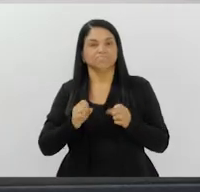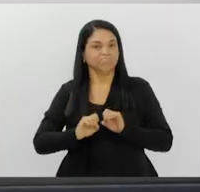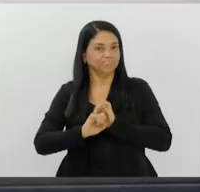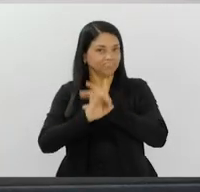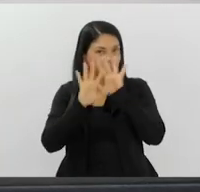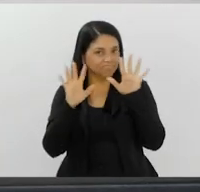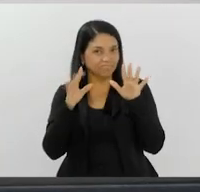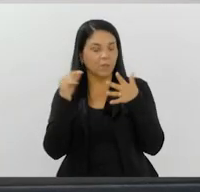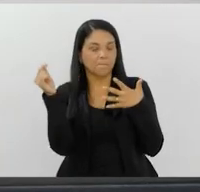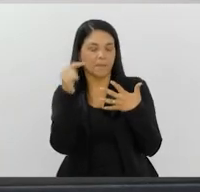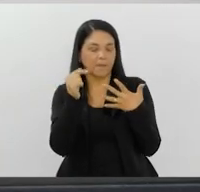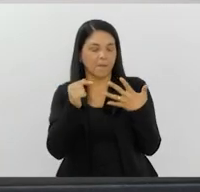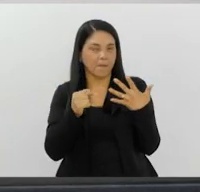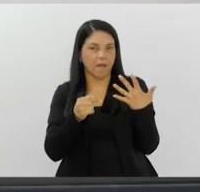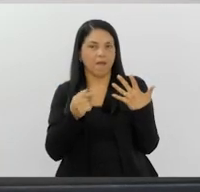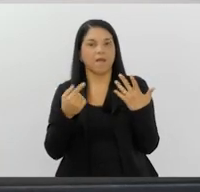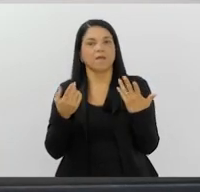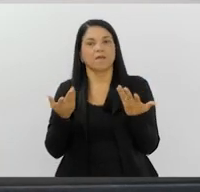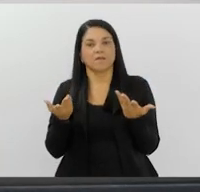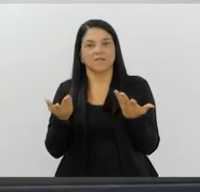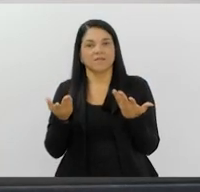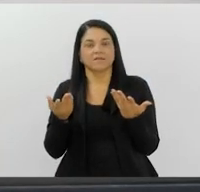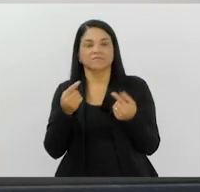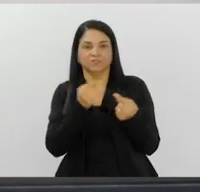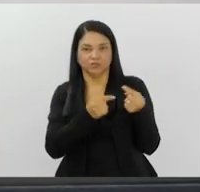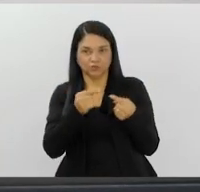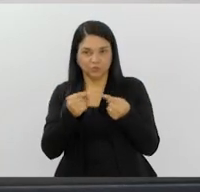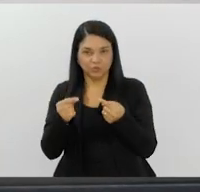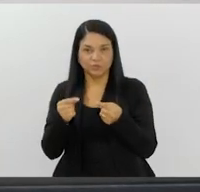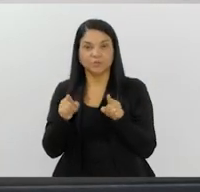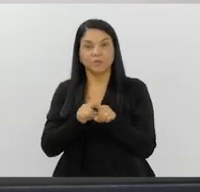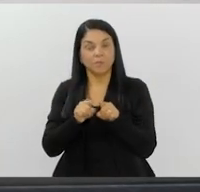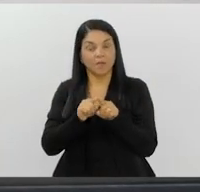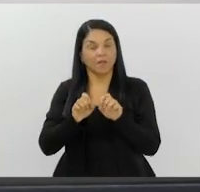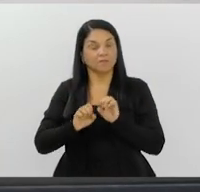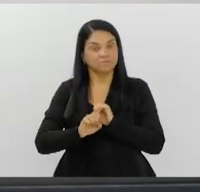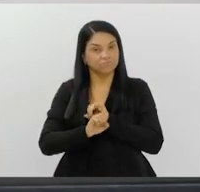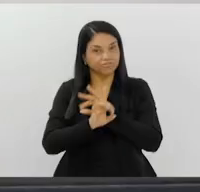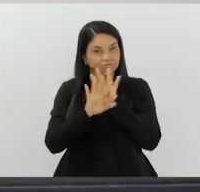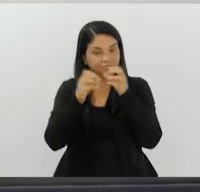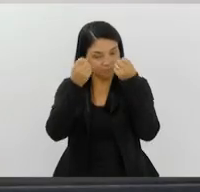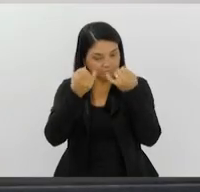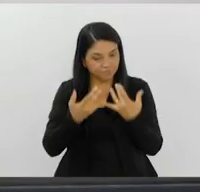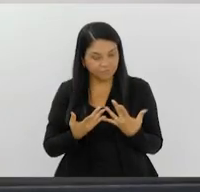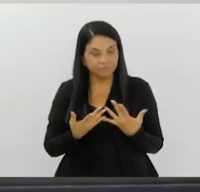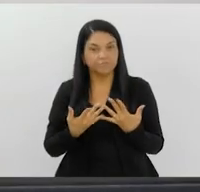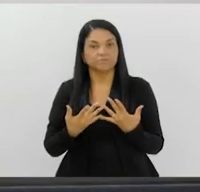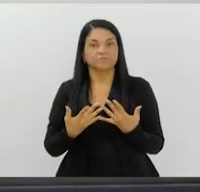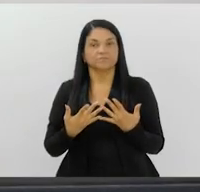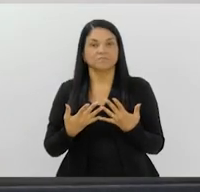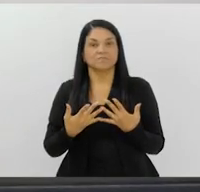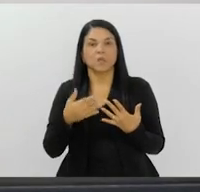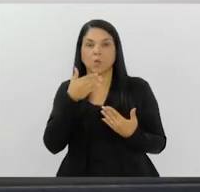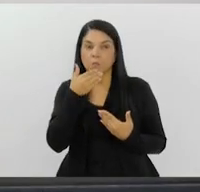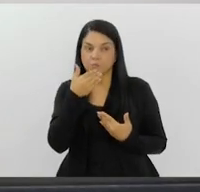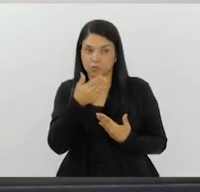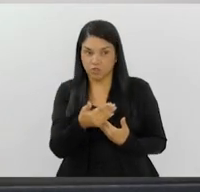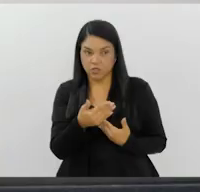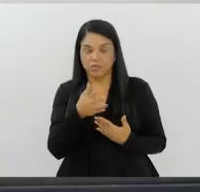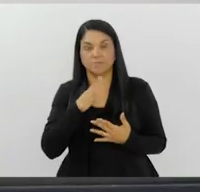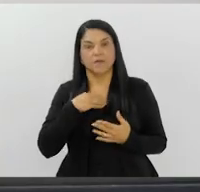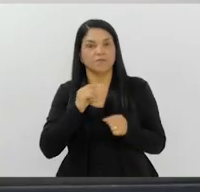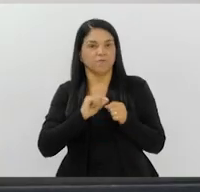que foram levantados ou contestados e vai esclarecer talvez algo que eu que eu pedi e que ainda não foi